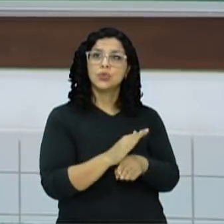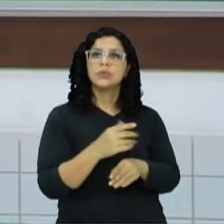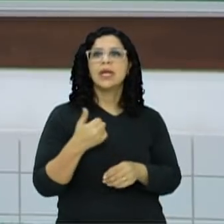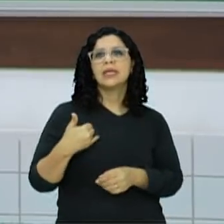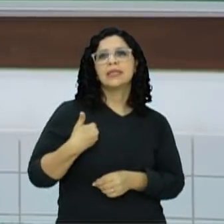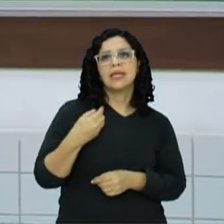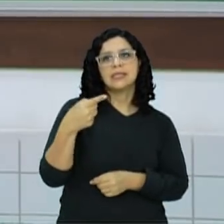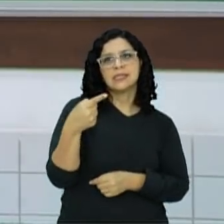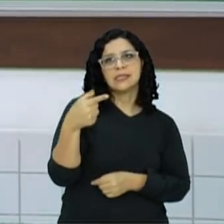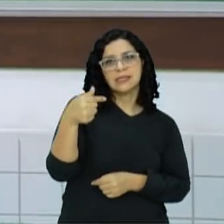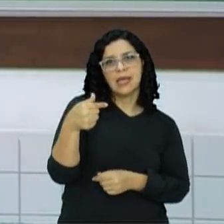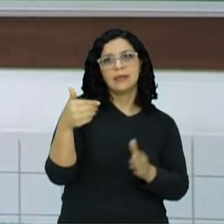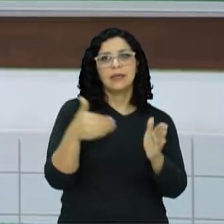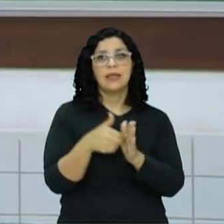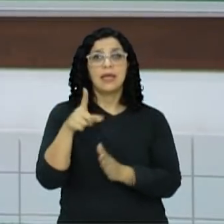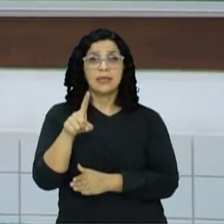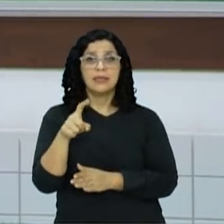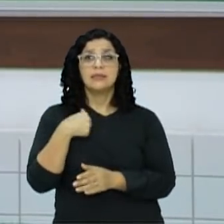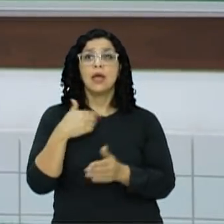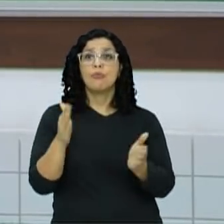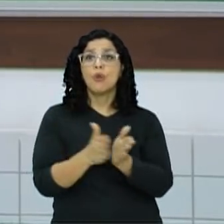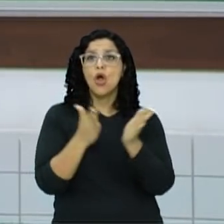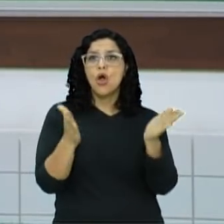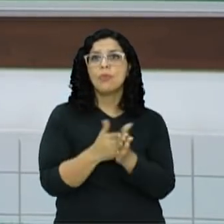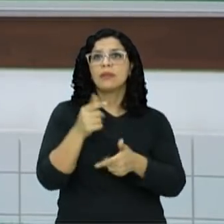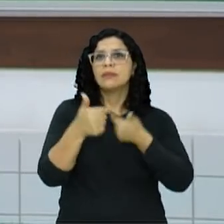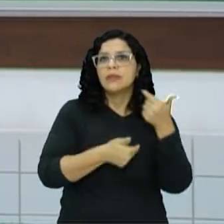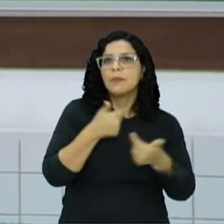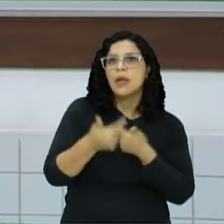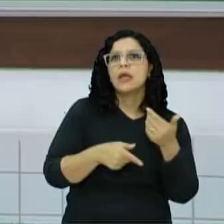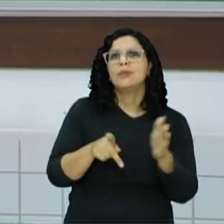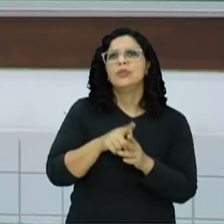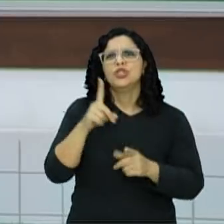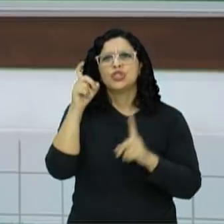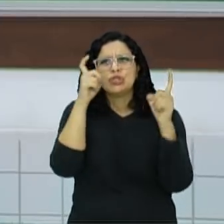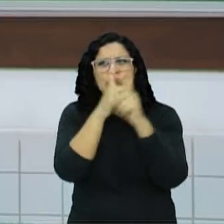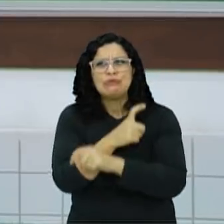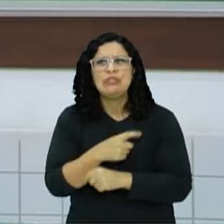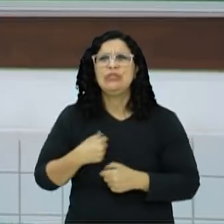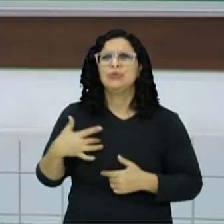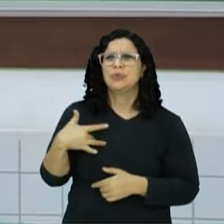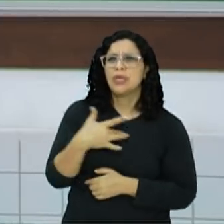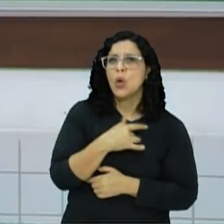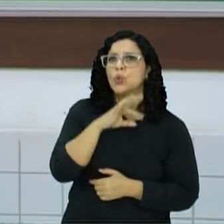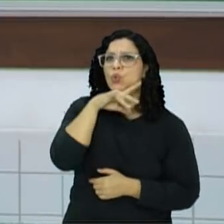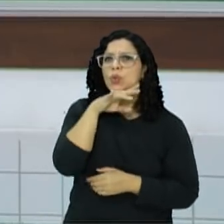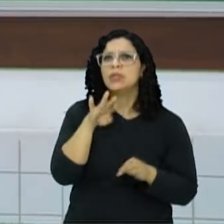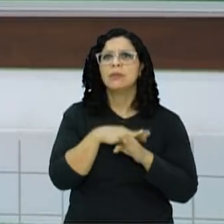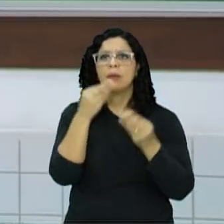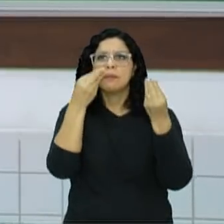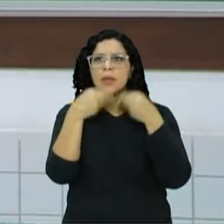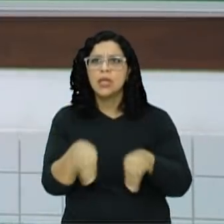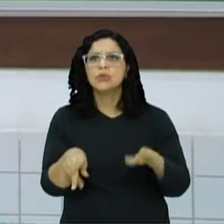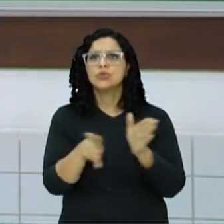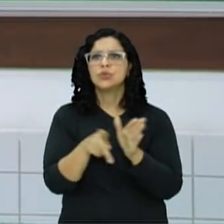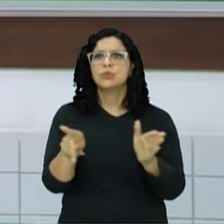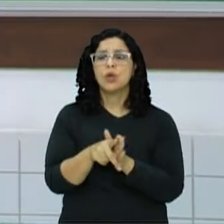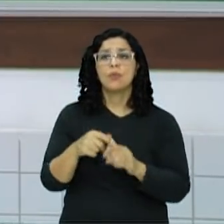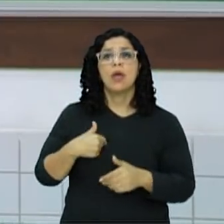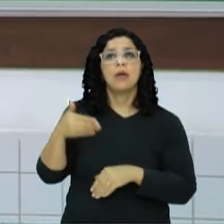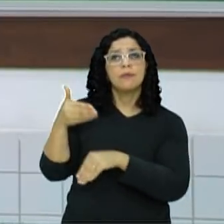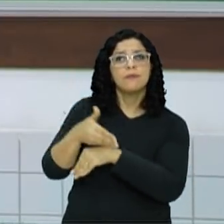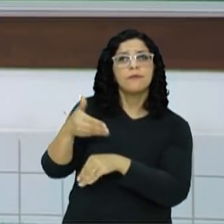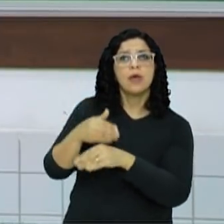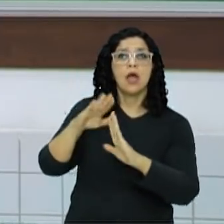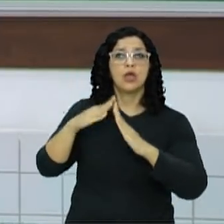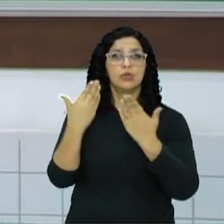entre 7 e 15 anos que tivessem envolvidos em trabalhos penosos, insalubres e que prejudicassem a sua frequência